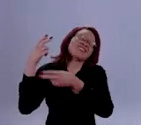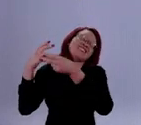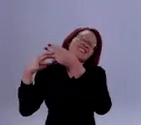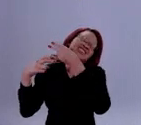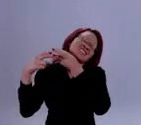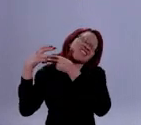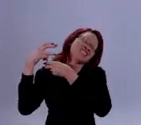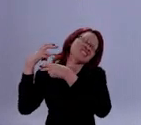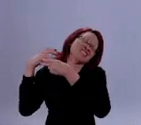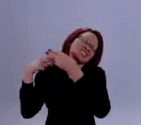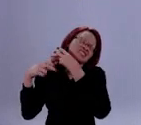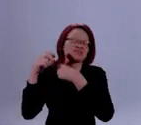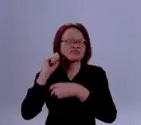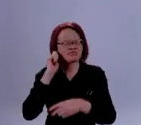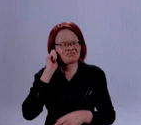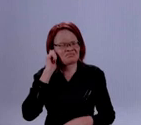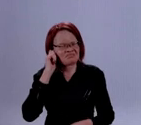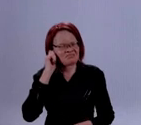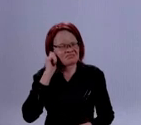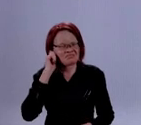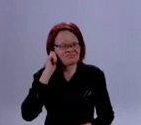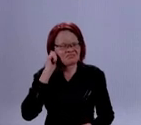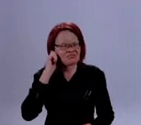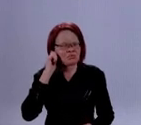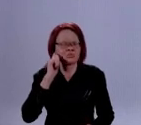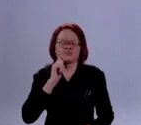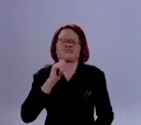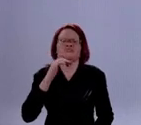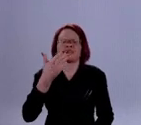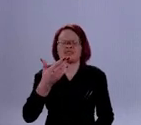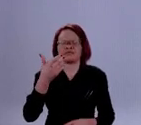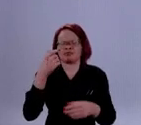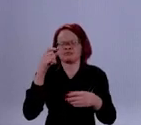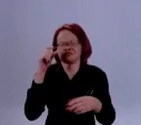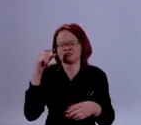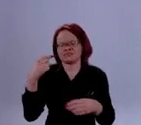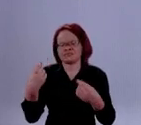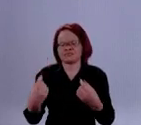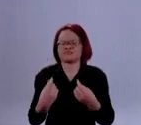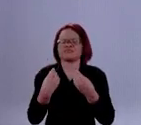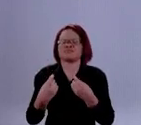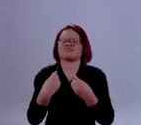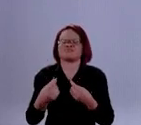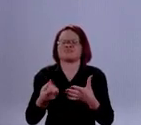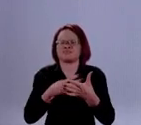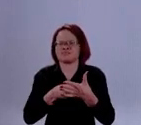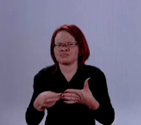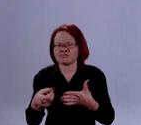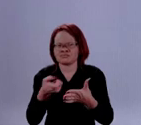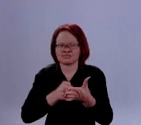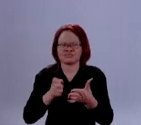antigas e saboroso que dão qualidades aos nomes